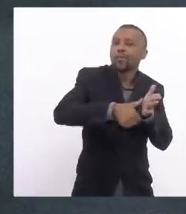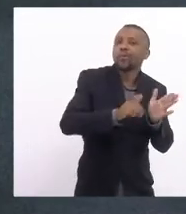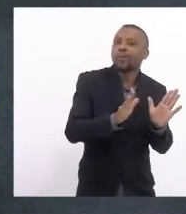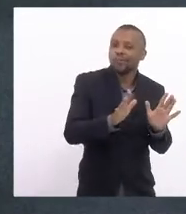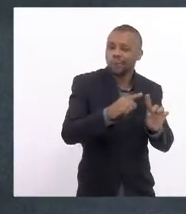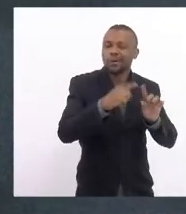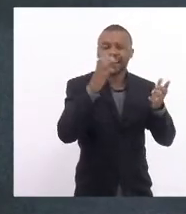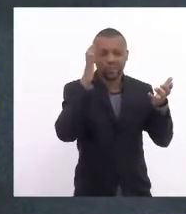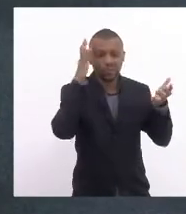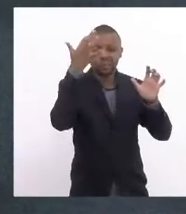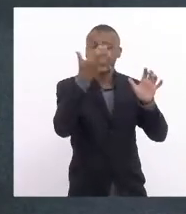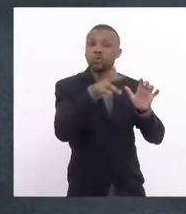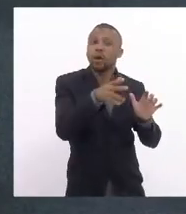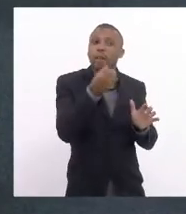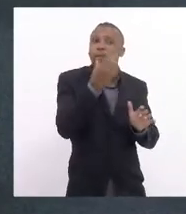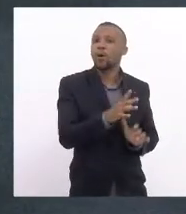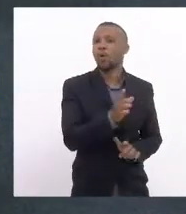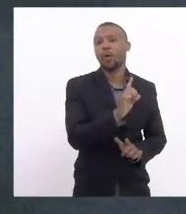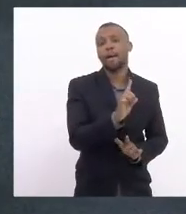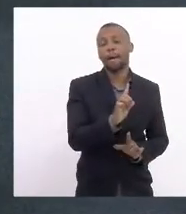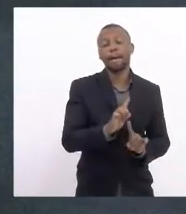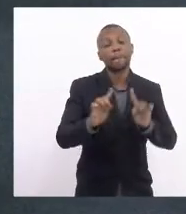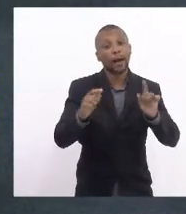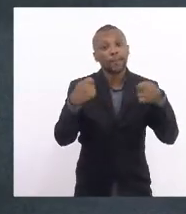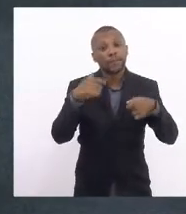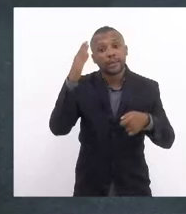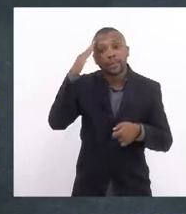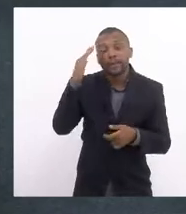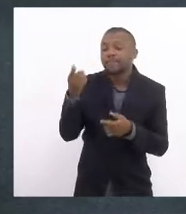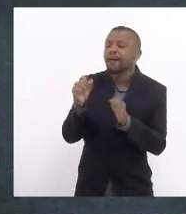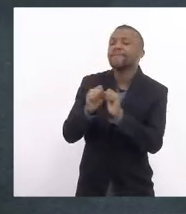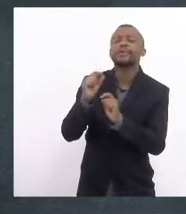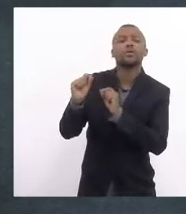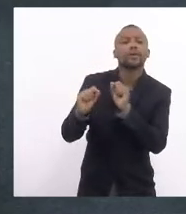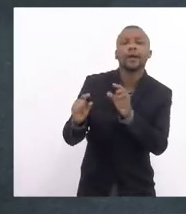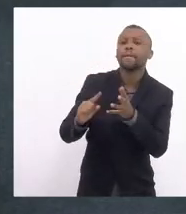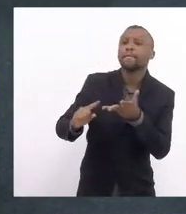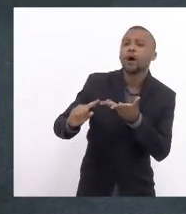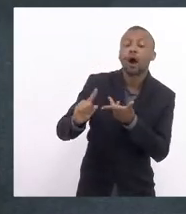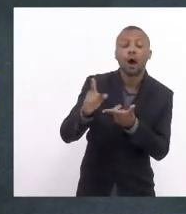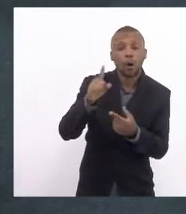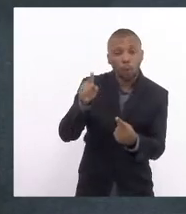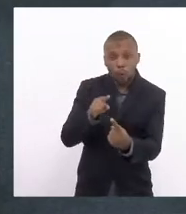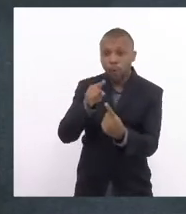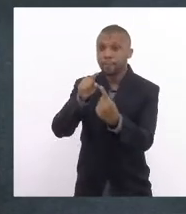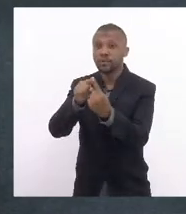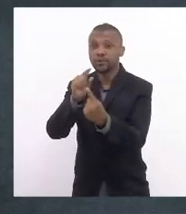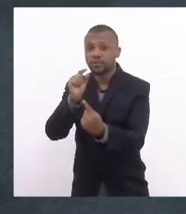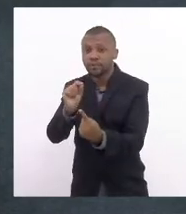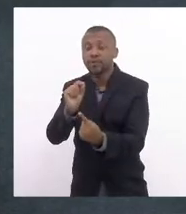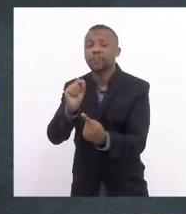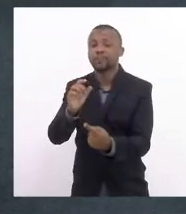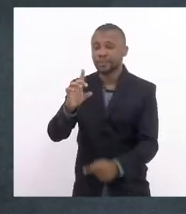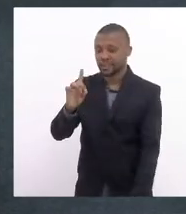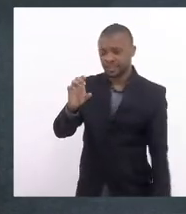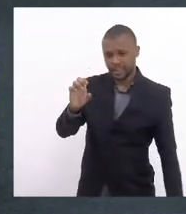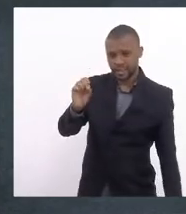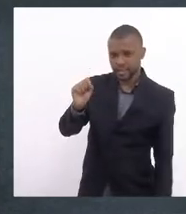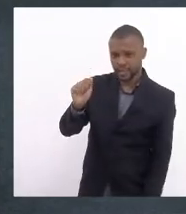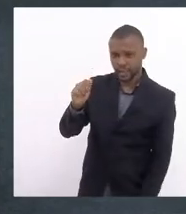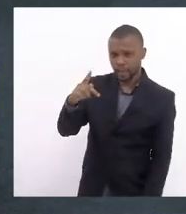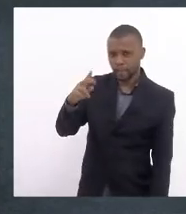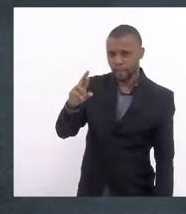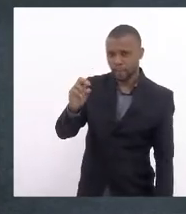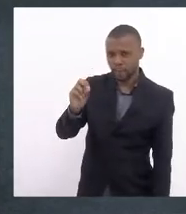preciso saber o que vai ser feito. Por exemplo, a ideia da desapropriação, né, daquela área, seja pela Prefeitura, seja